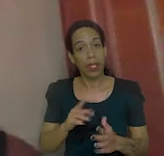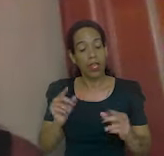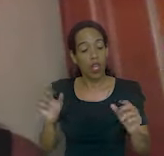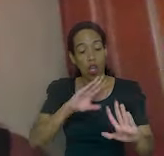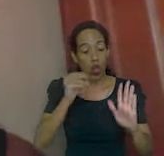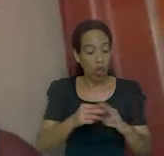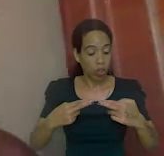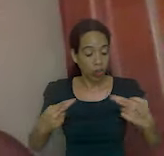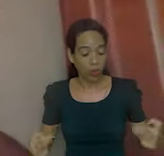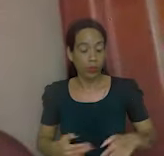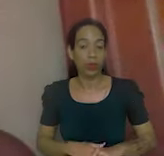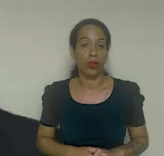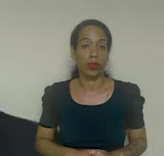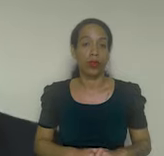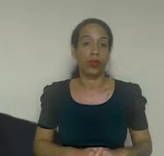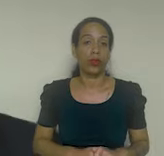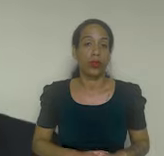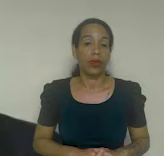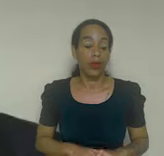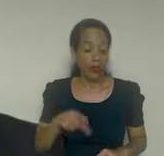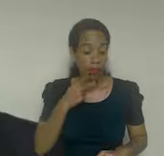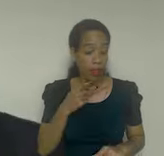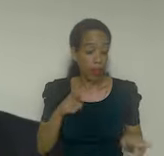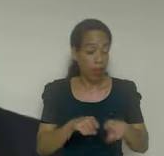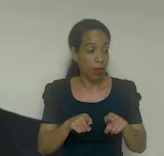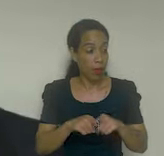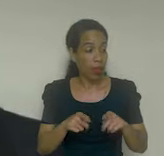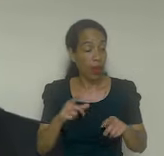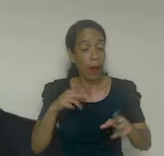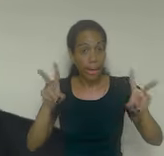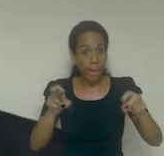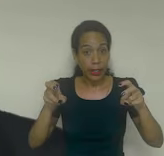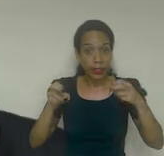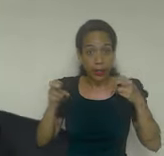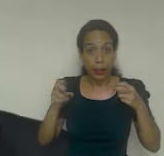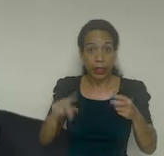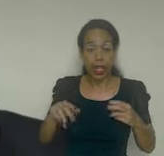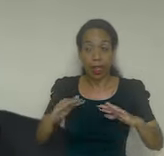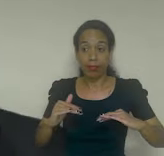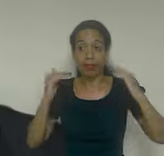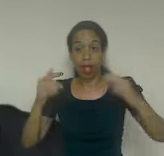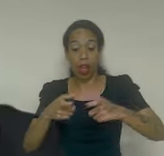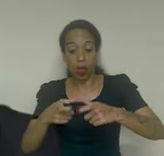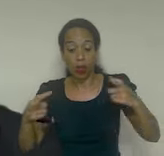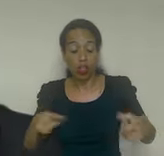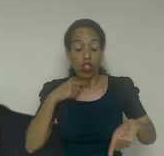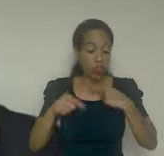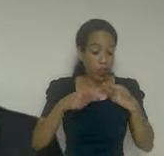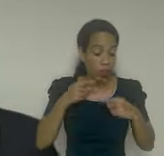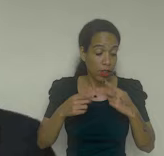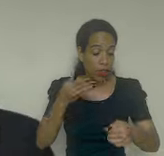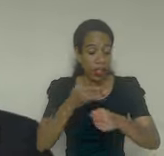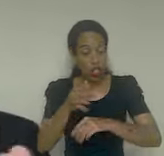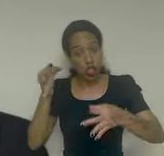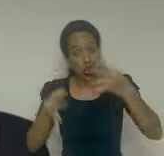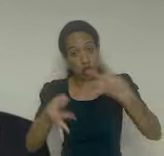algumas coisinhas. Falando dessas questões que você menciona, né, eu percebi também que, para além dessas grandes questões, né, que